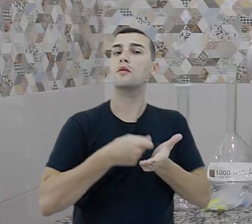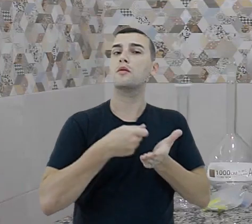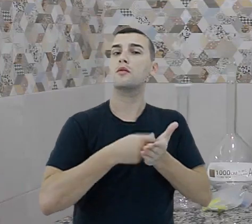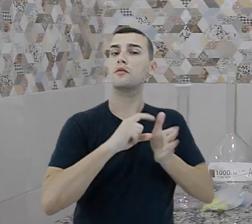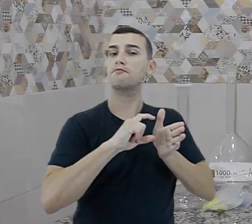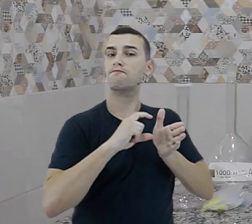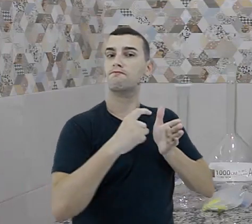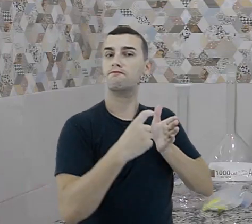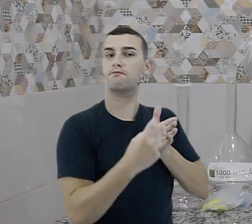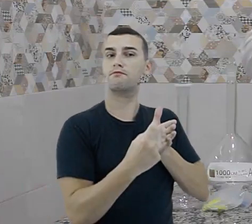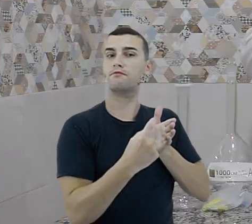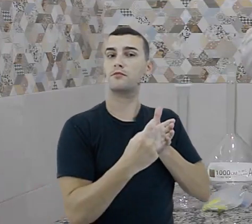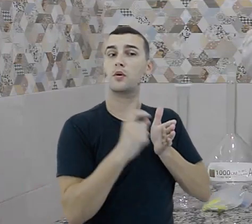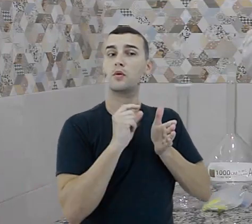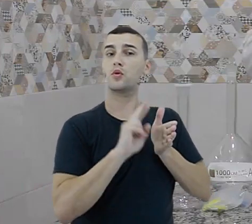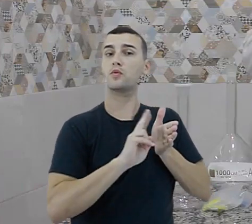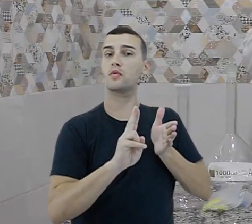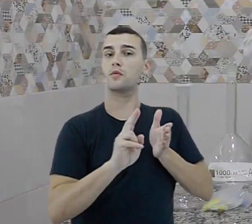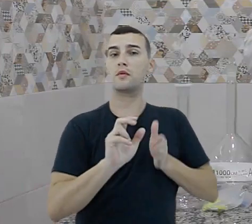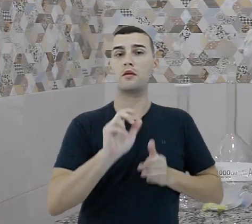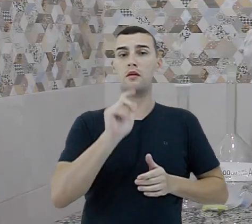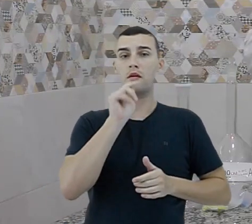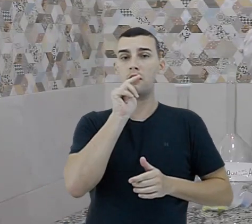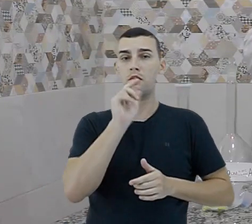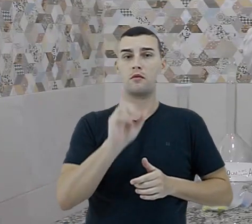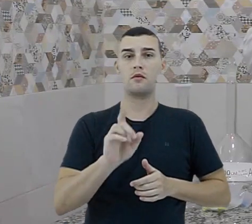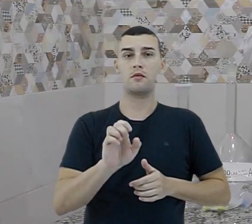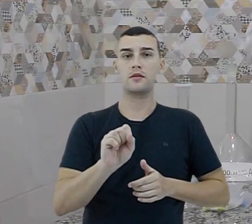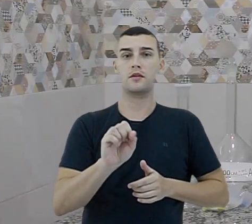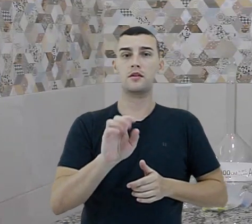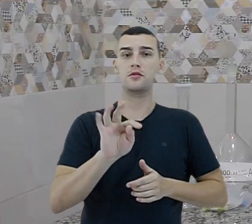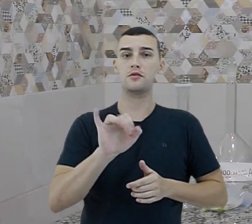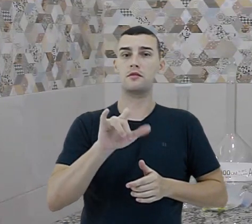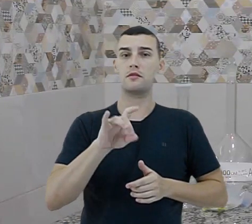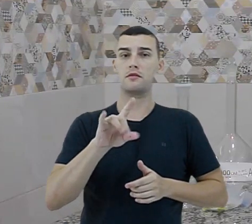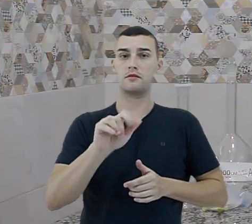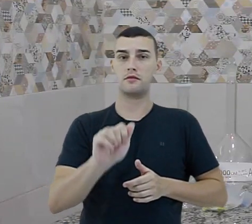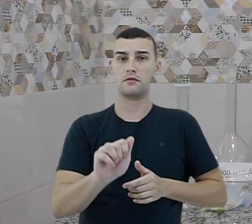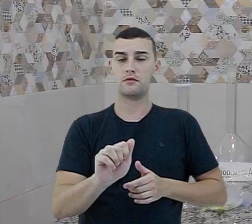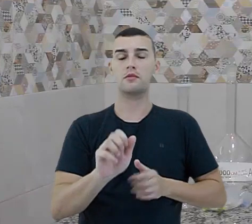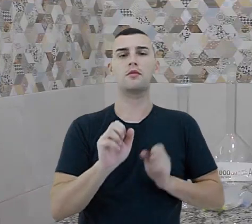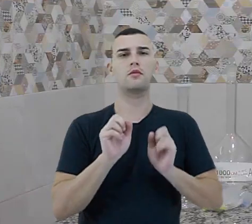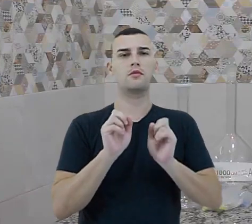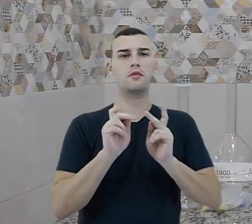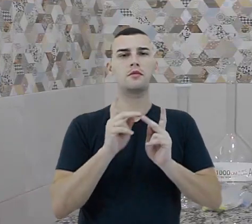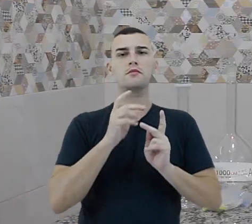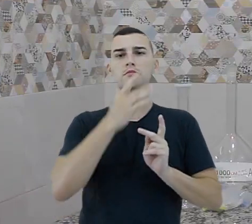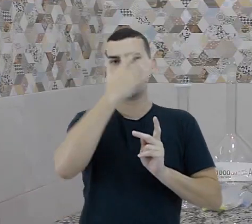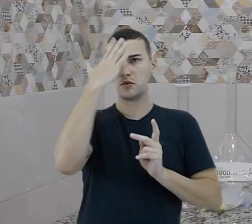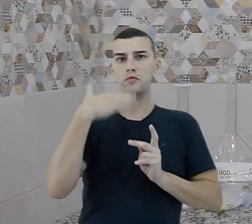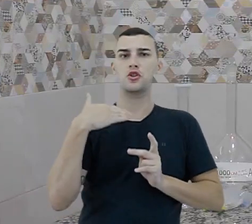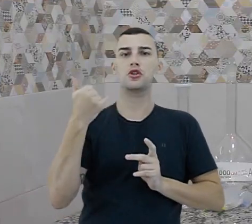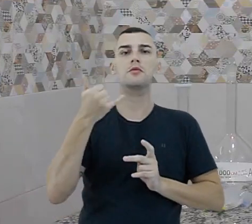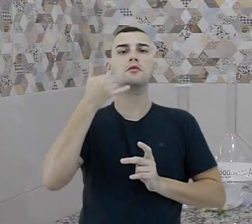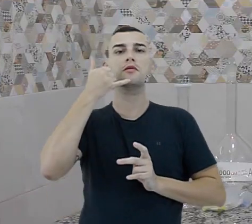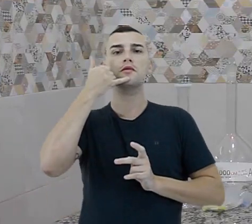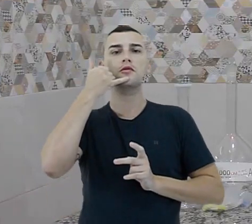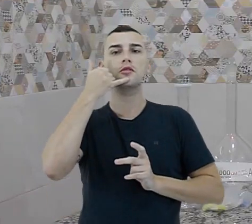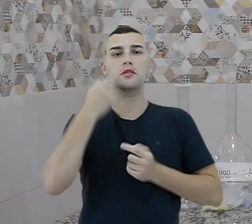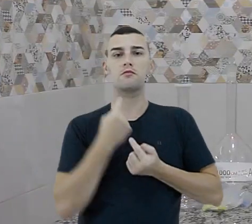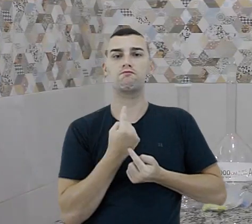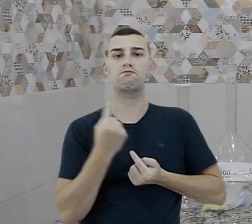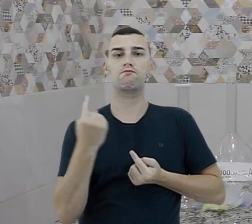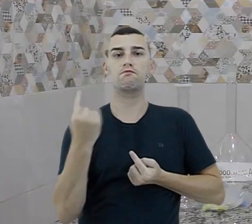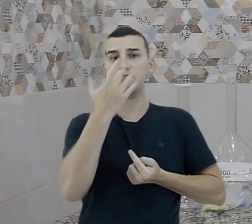é um procedimento rápido, eu coloquei aqui, ó, água destilada. Ah, se alguém me chamou o telefone, enfim, e aí eu volto,